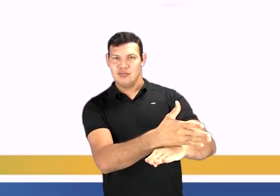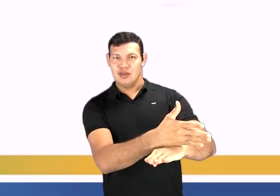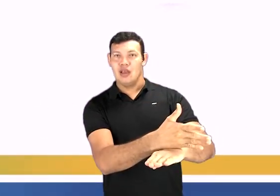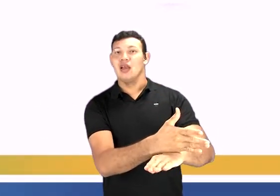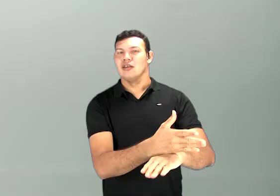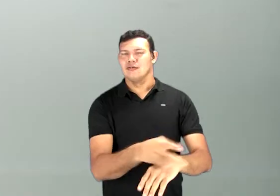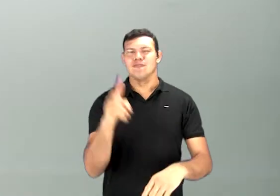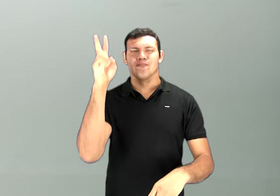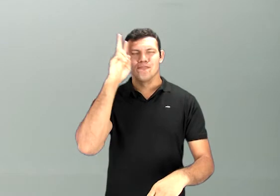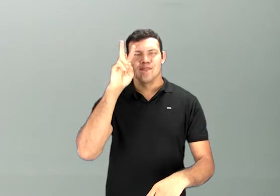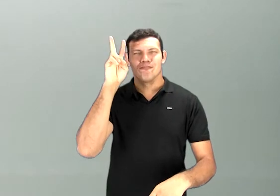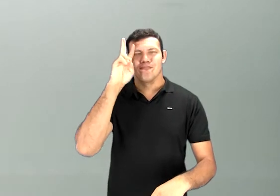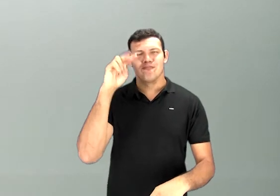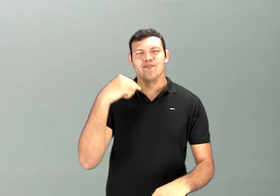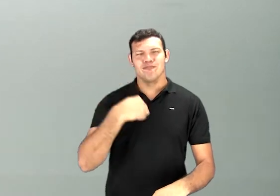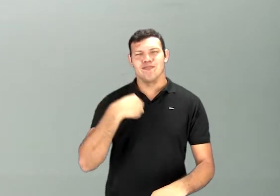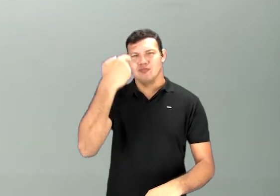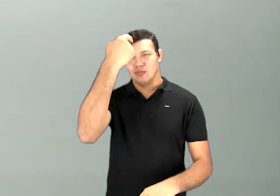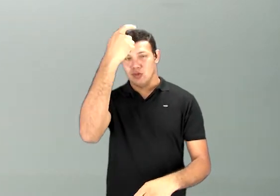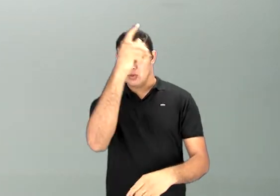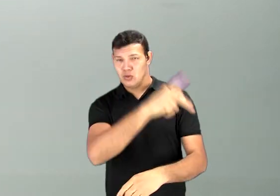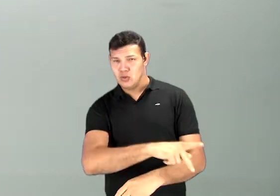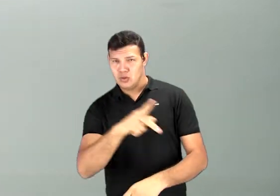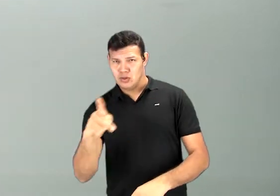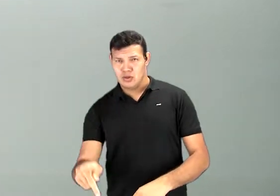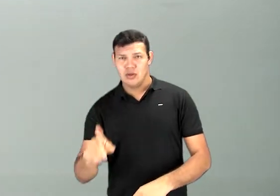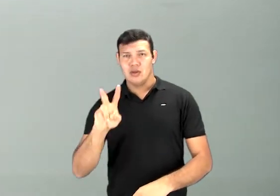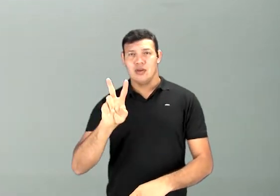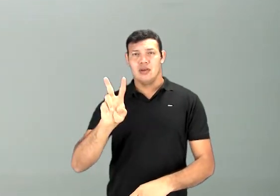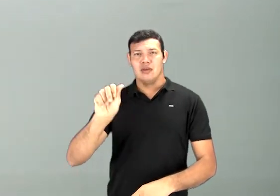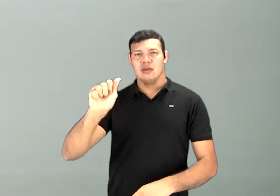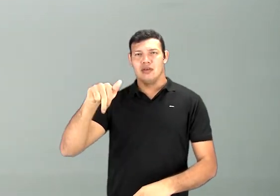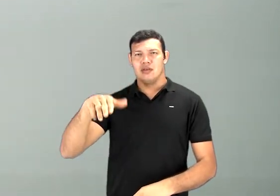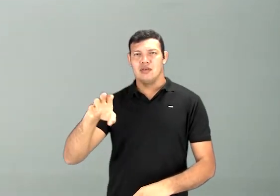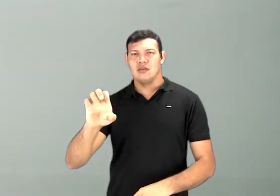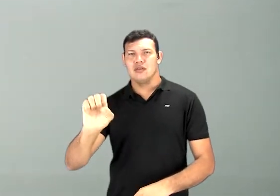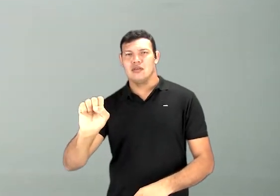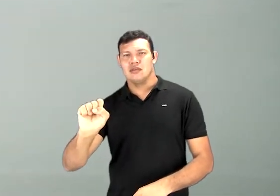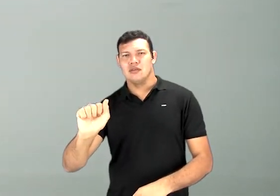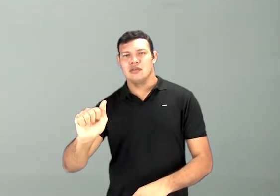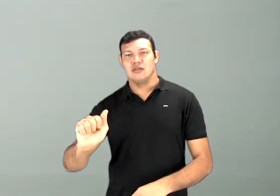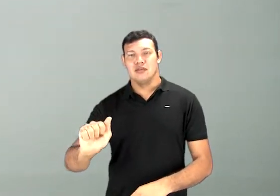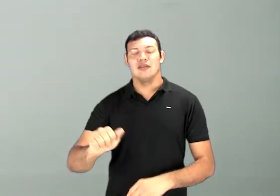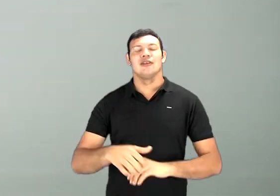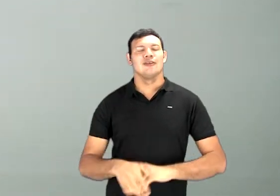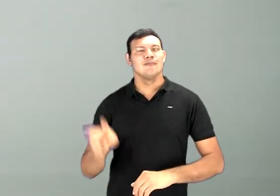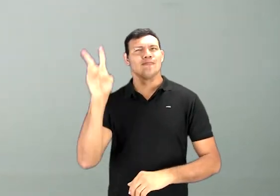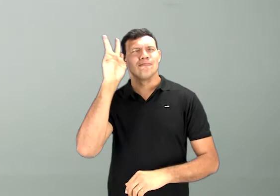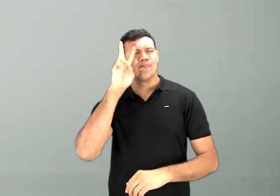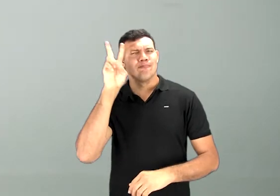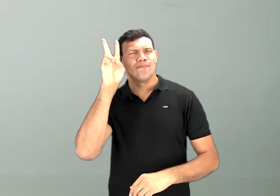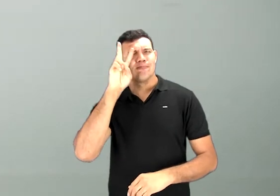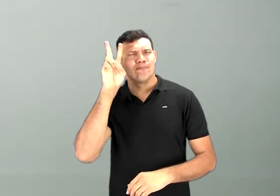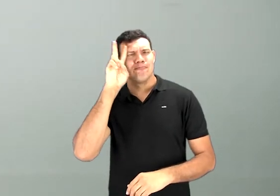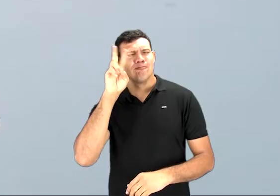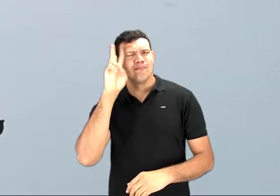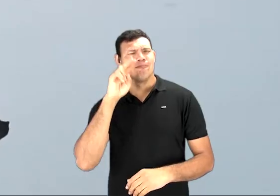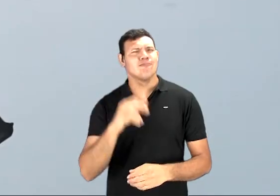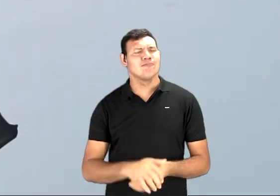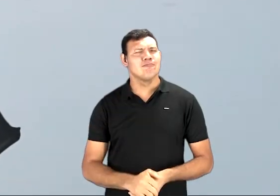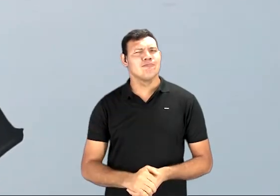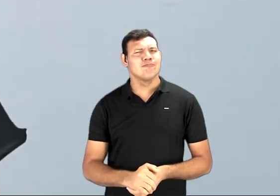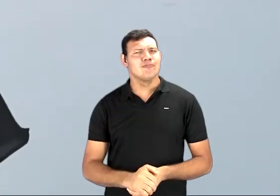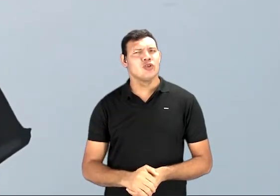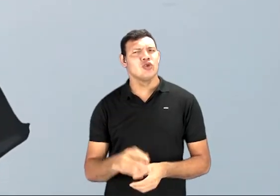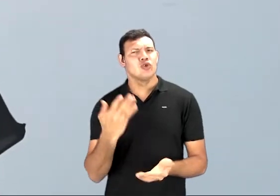professora Vanessa e essa é a nossa aula de número 11. Gente, vocês lembram que nós estamos tratando da história